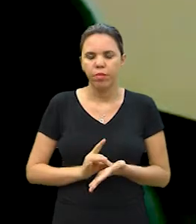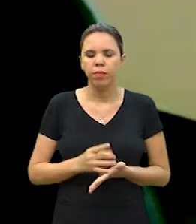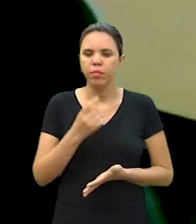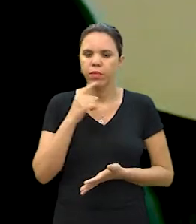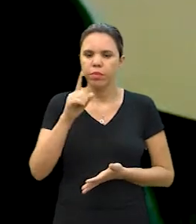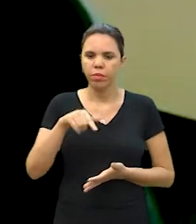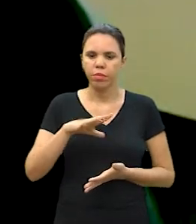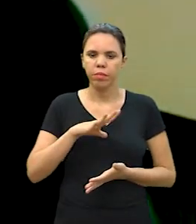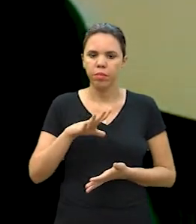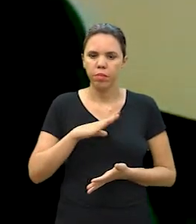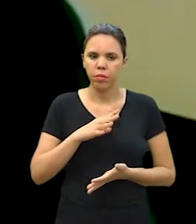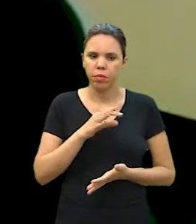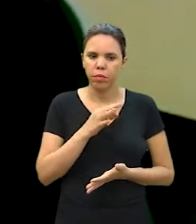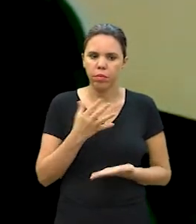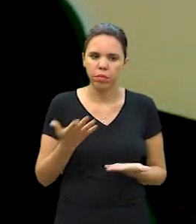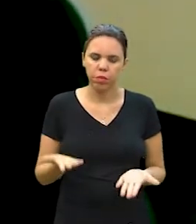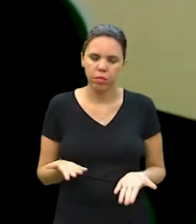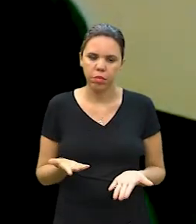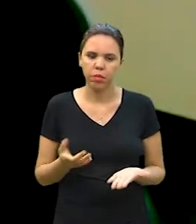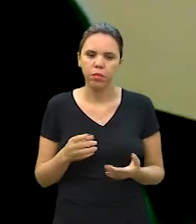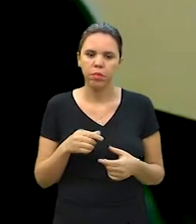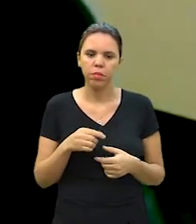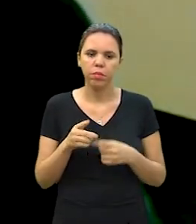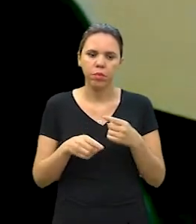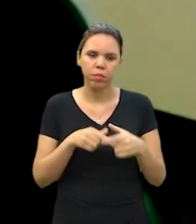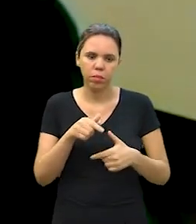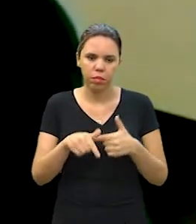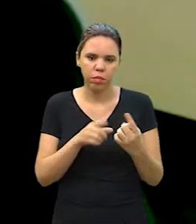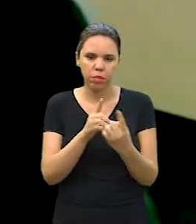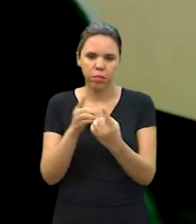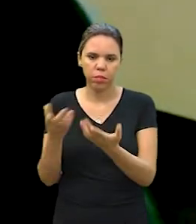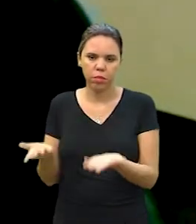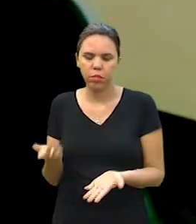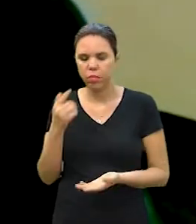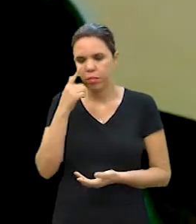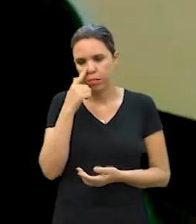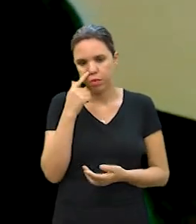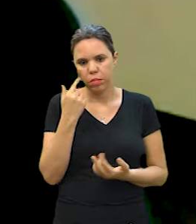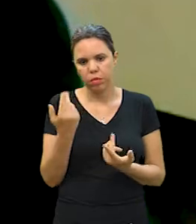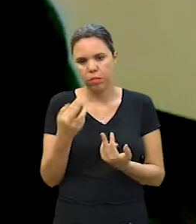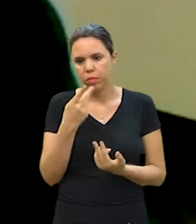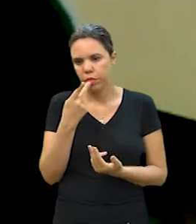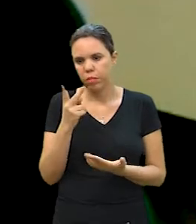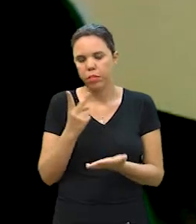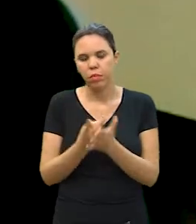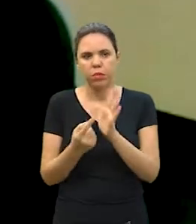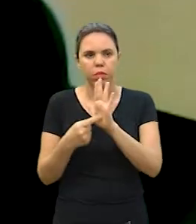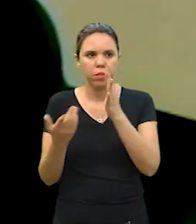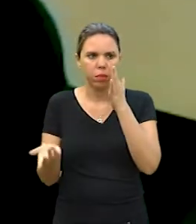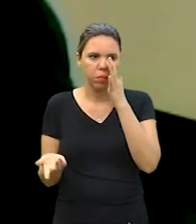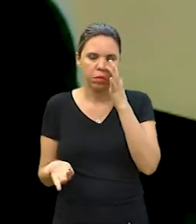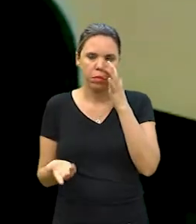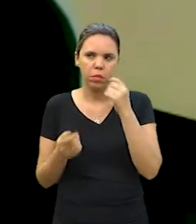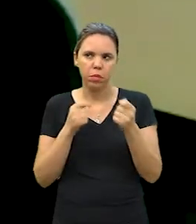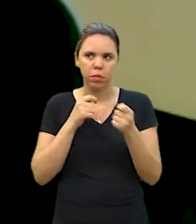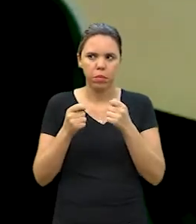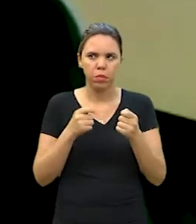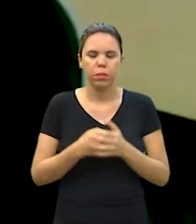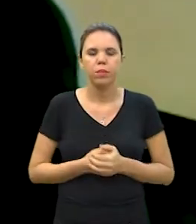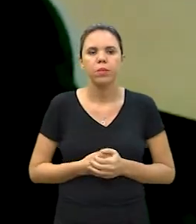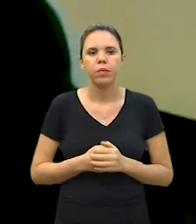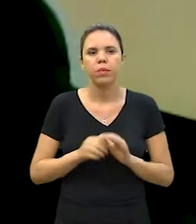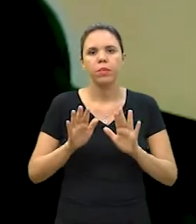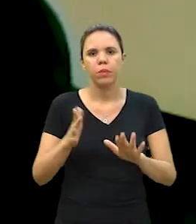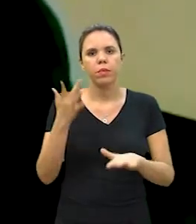realmente Campinas é uma cidade muito bem servida, né, de serviços, como vocês mesmos mostraram nessa